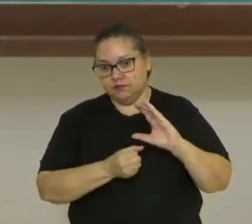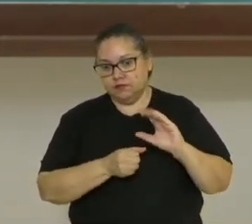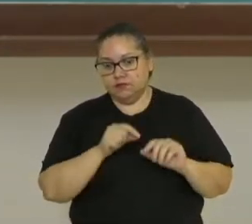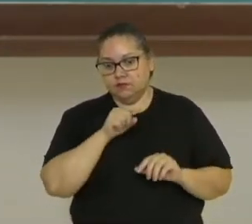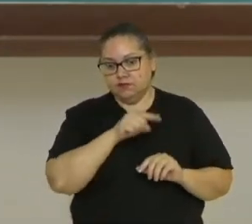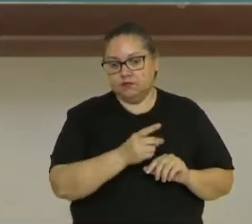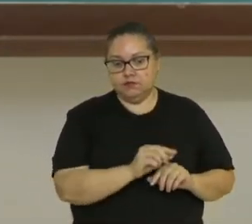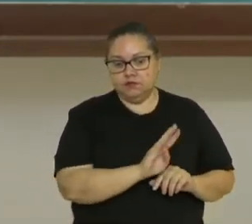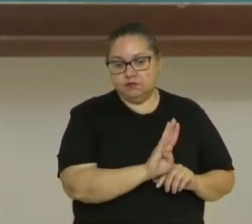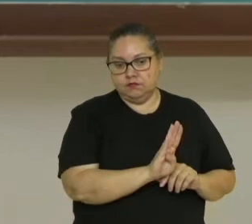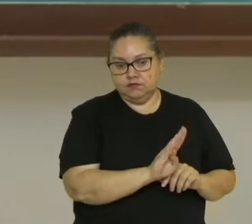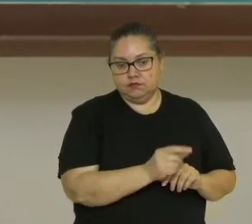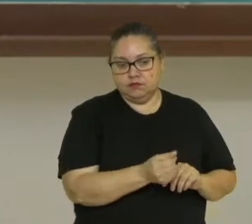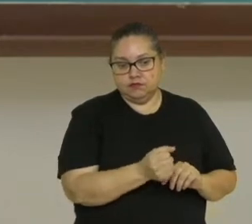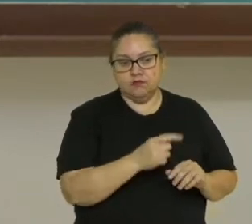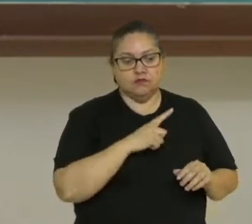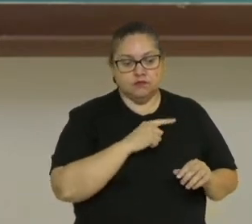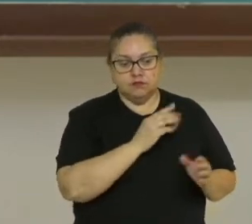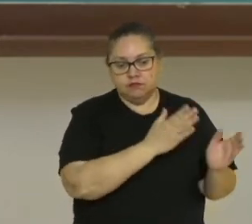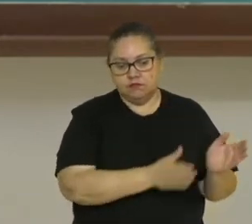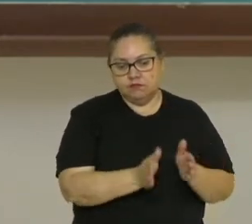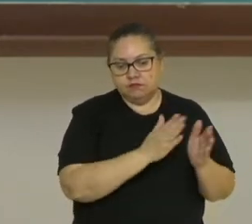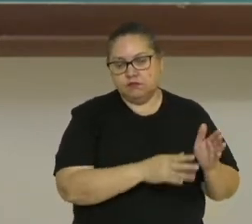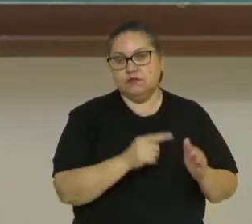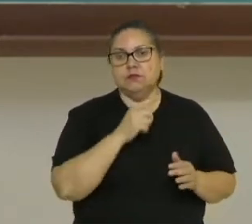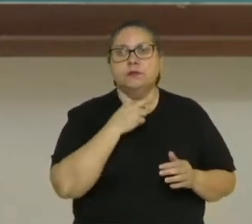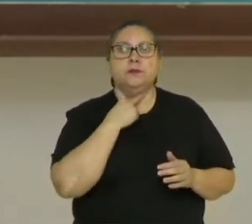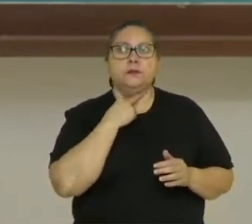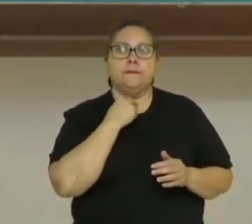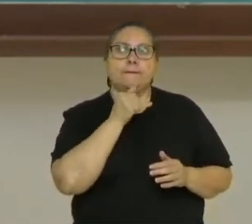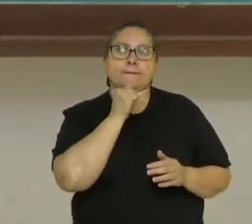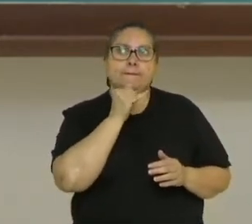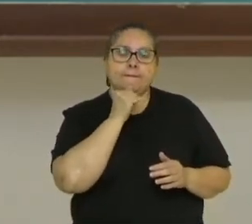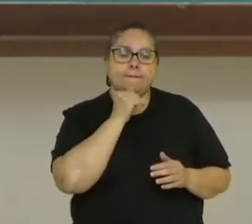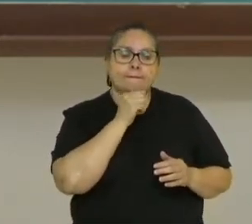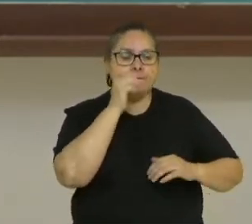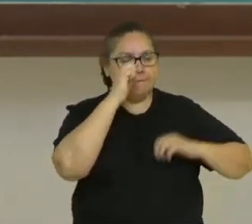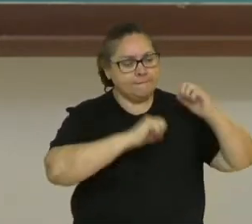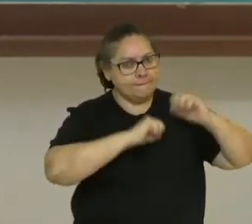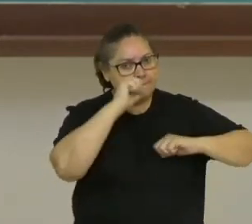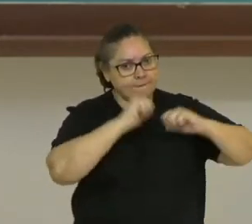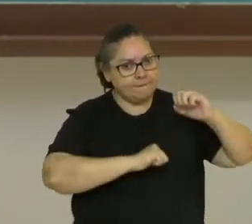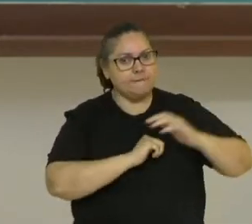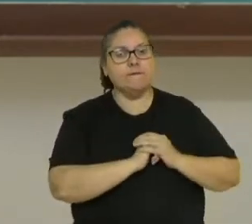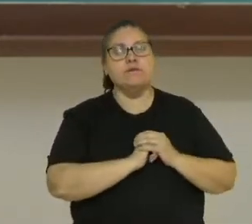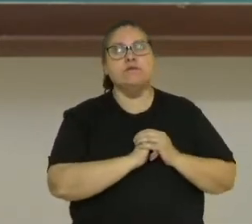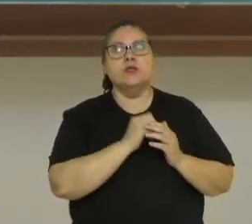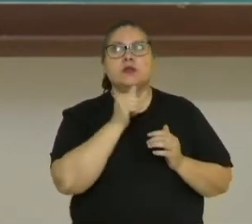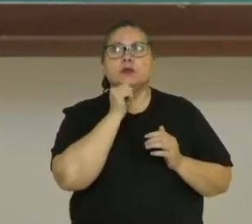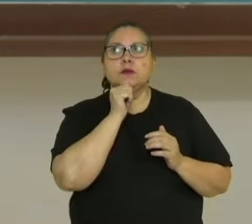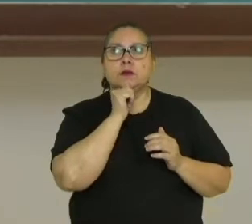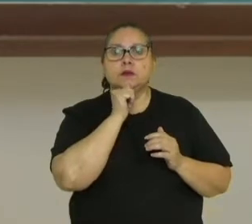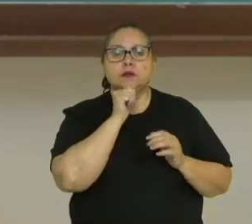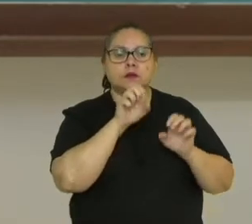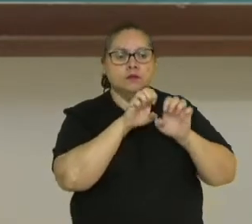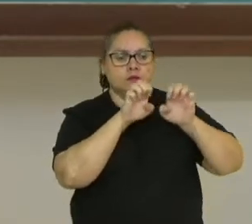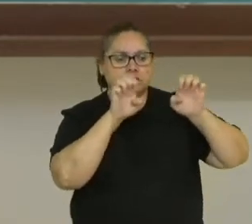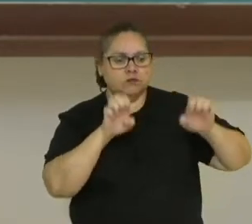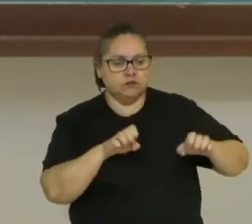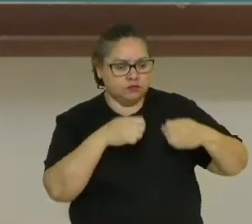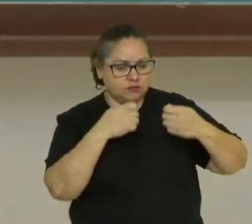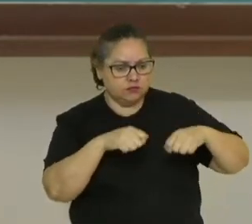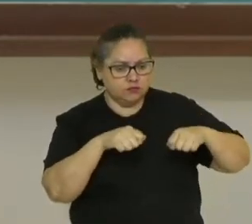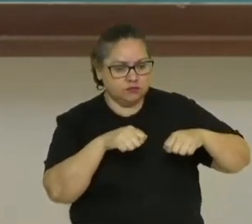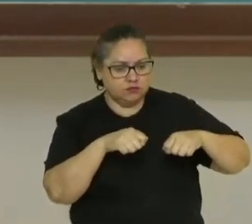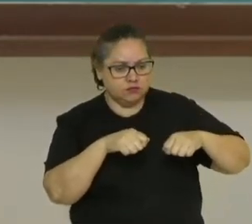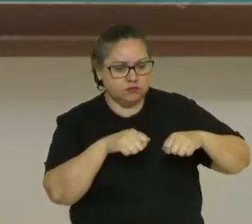Burgueses detêm os meios de produção, que seriam, por exemplo, as fábricas, seria, por exemplo, a estrutura necessária para